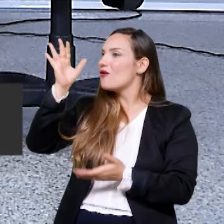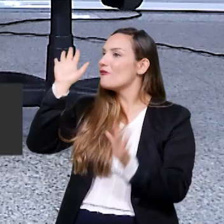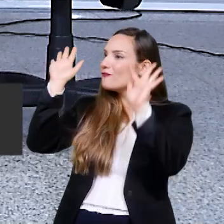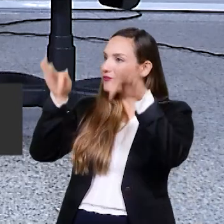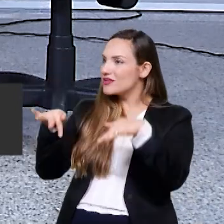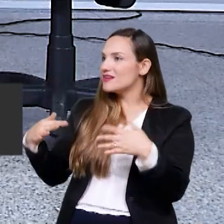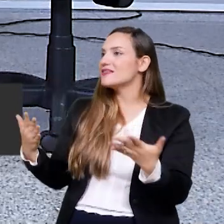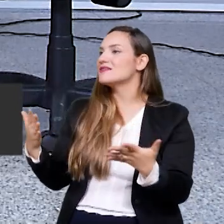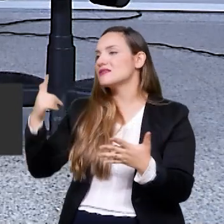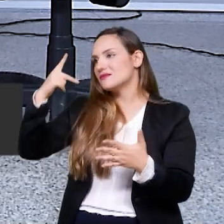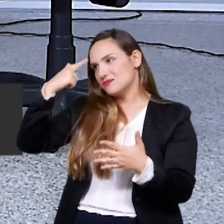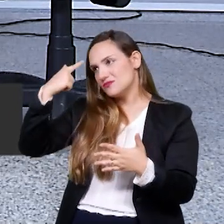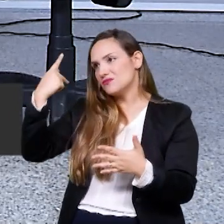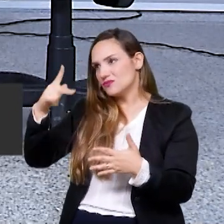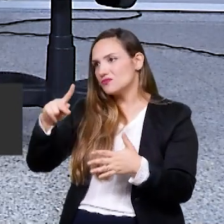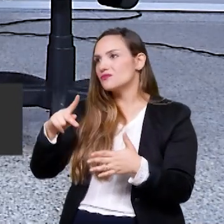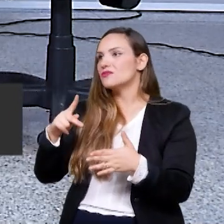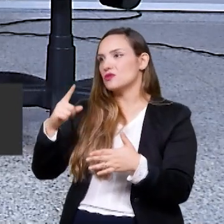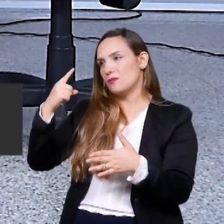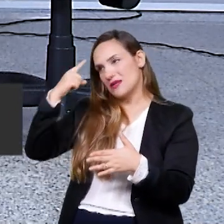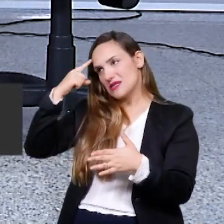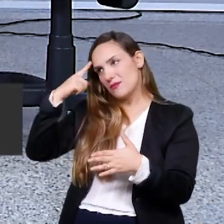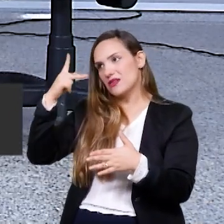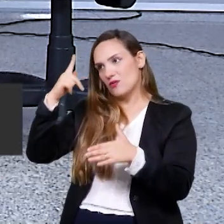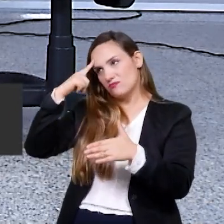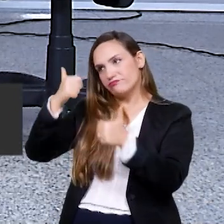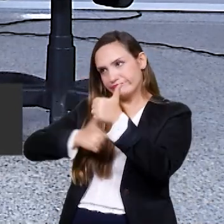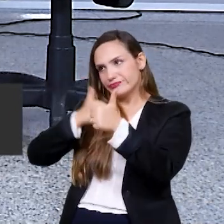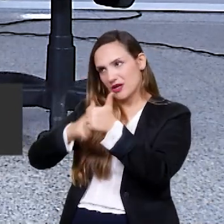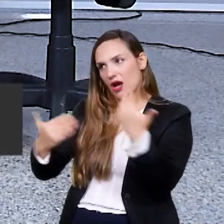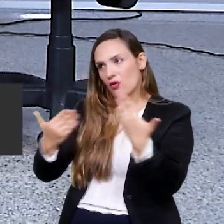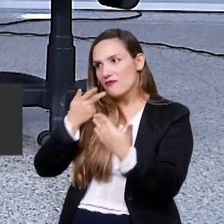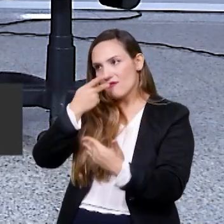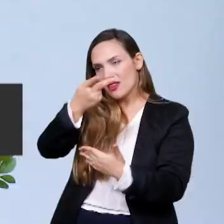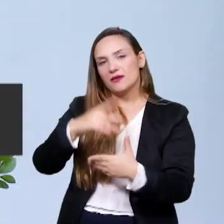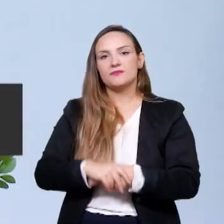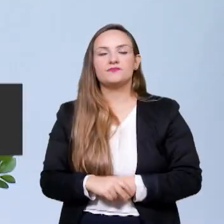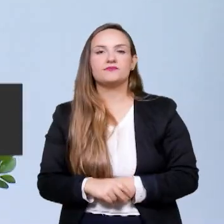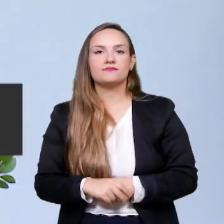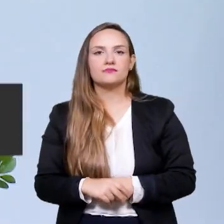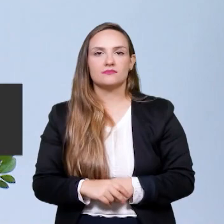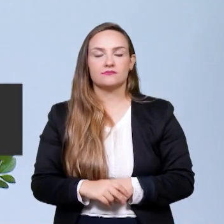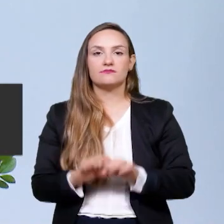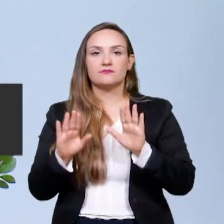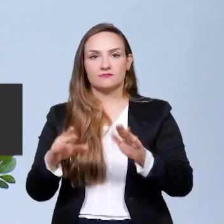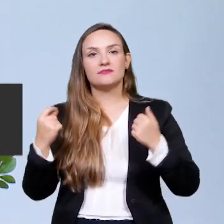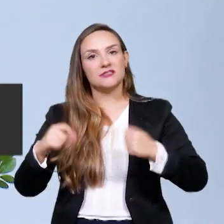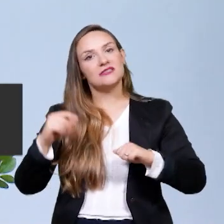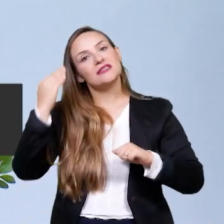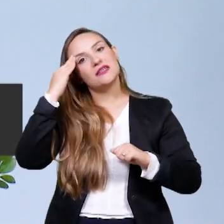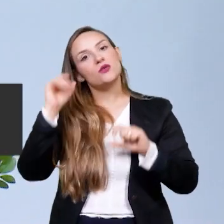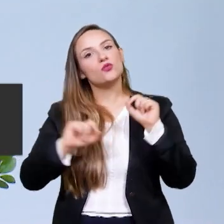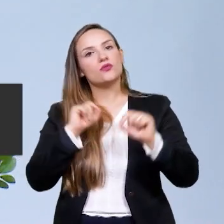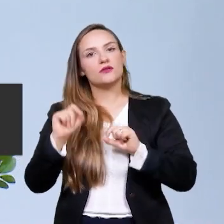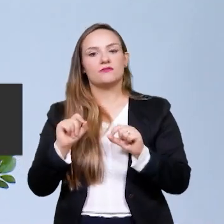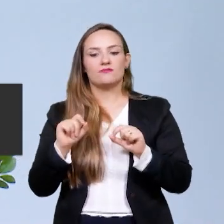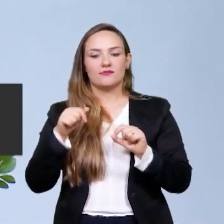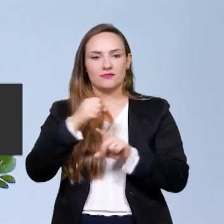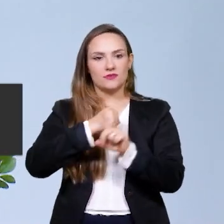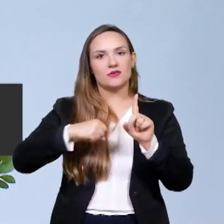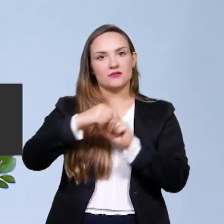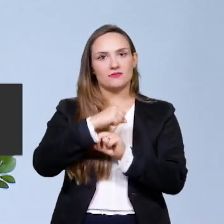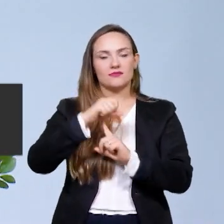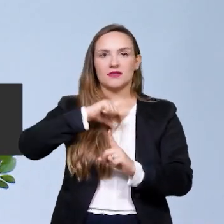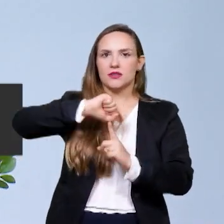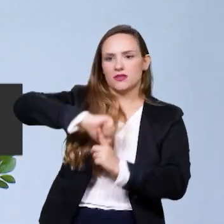sua consideração final, um momento de reflexão. Que mensagem que você deixa, Silvia? Bom, é preciso entender que nós